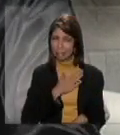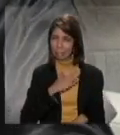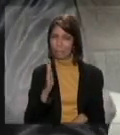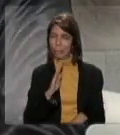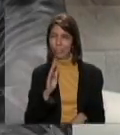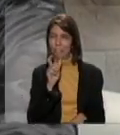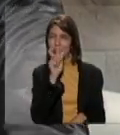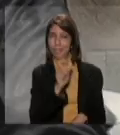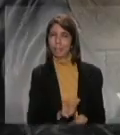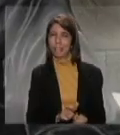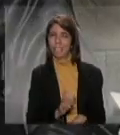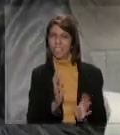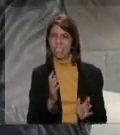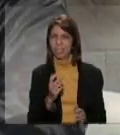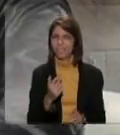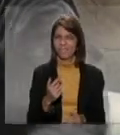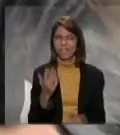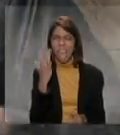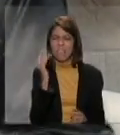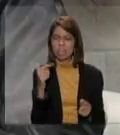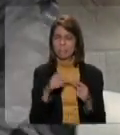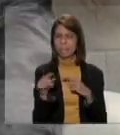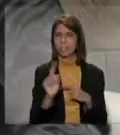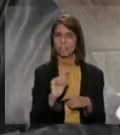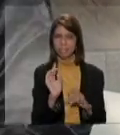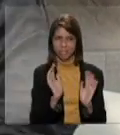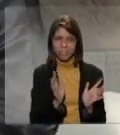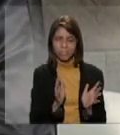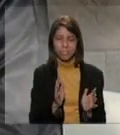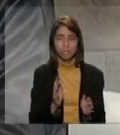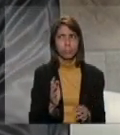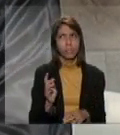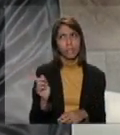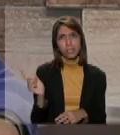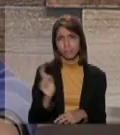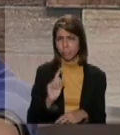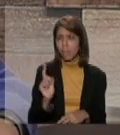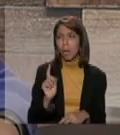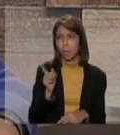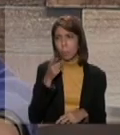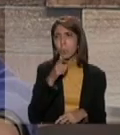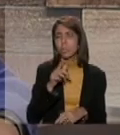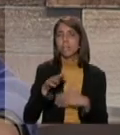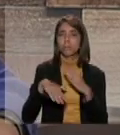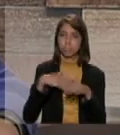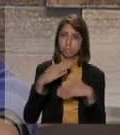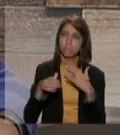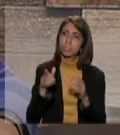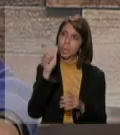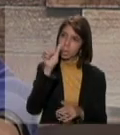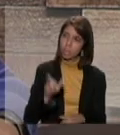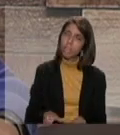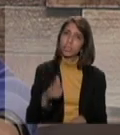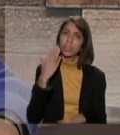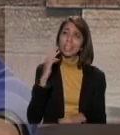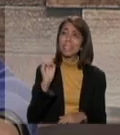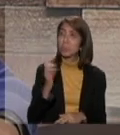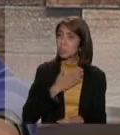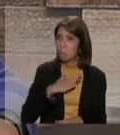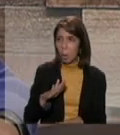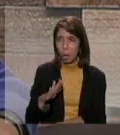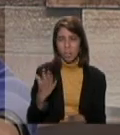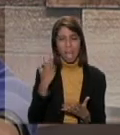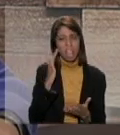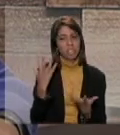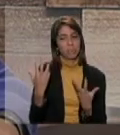se apaixonar por um personagem e não não achar esse personagem? Não, de algum lado eu consigo chegar, em algum lado eu consigo, senão acho que eu não